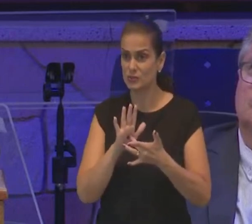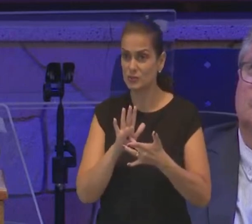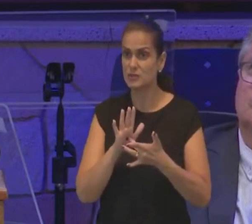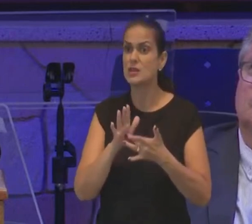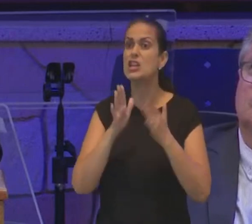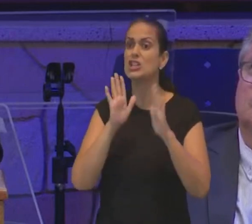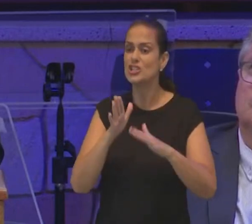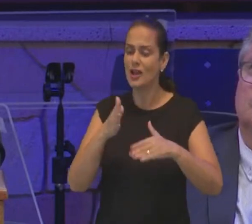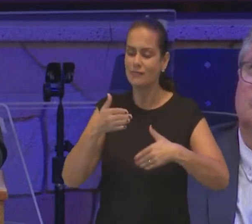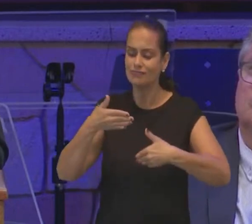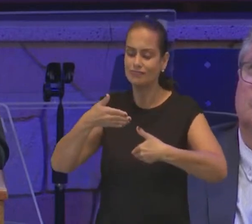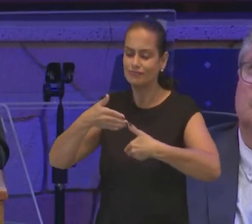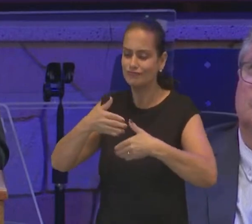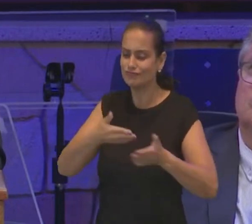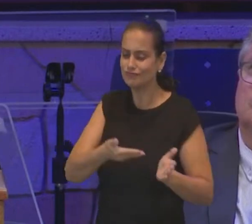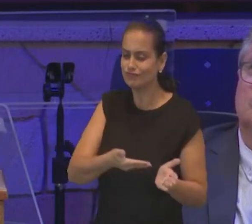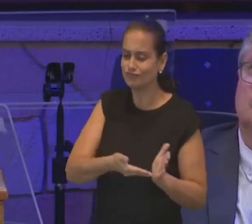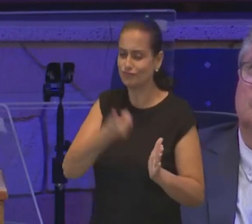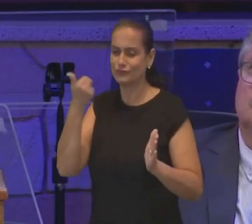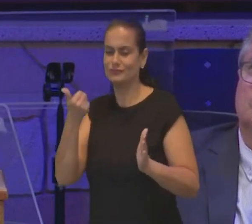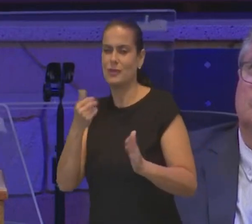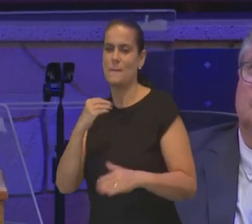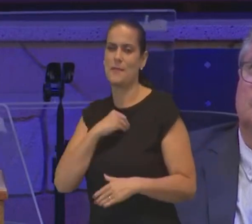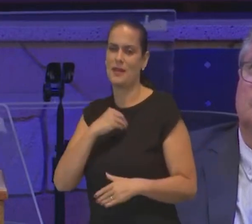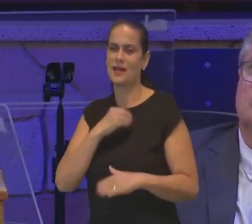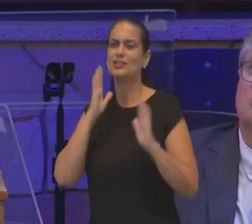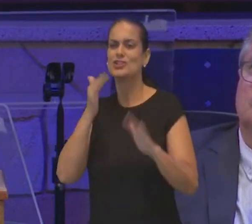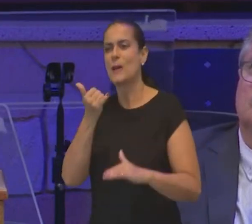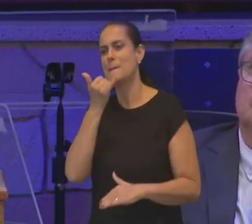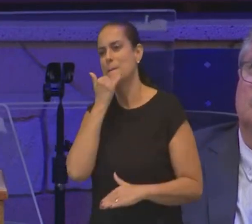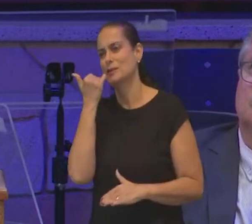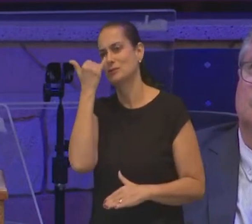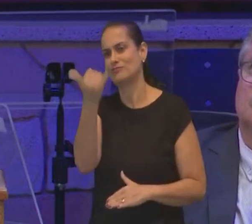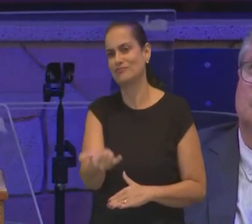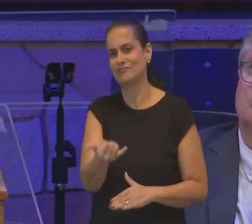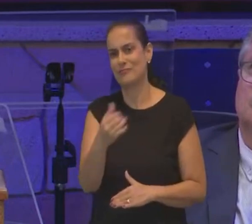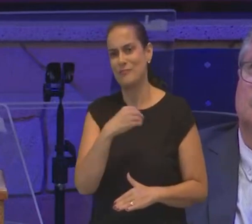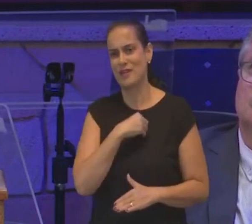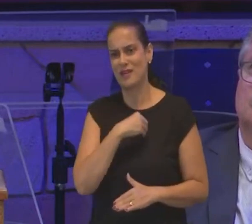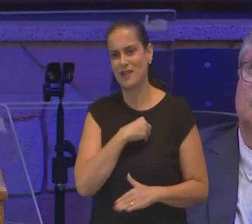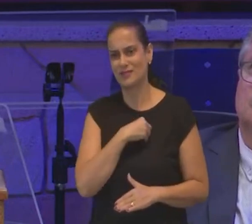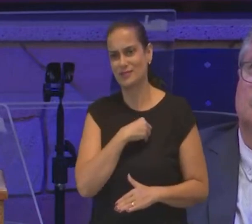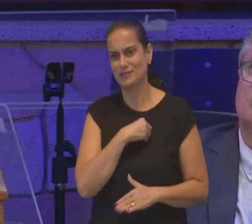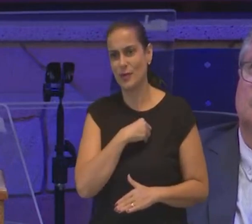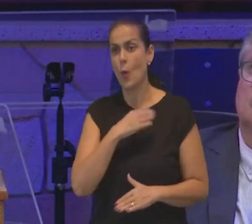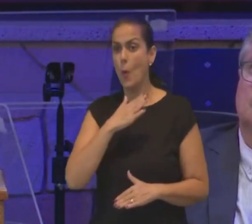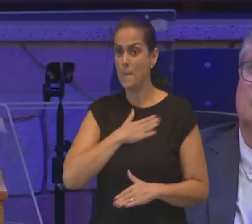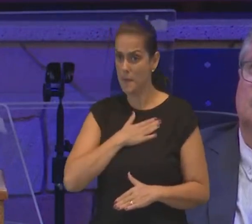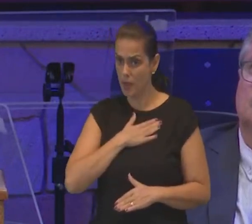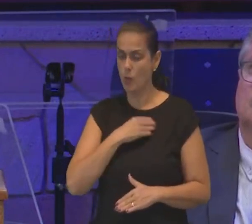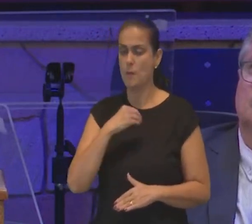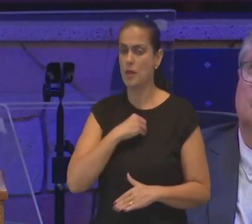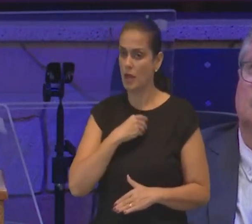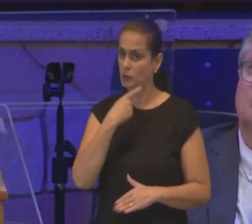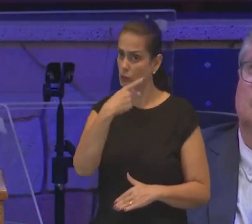nosso pecado. Jesus já perdoou o nosso pecado. Perdoou o meu, perdoou o